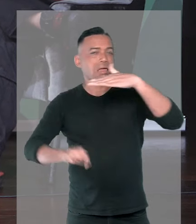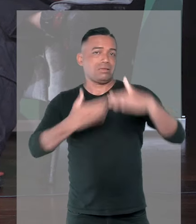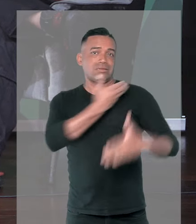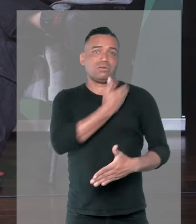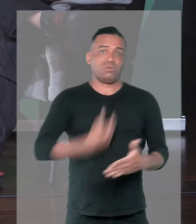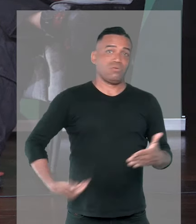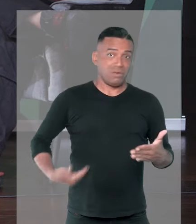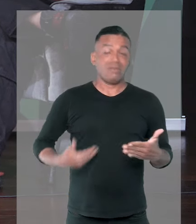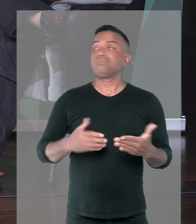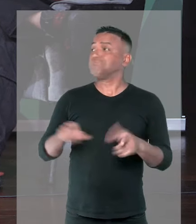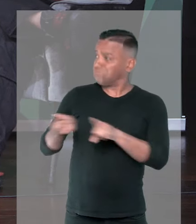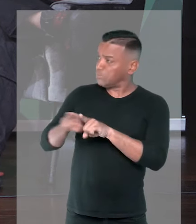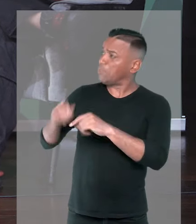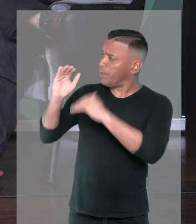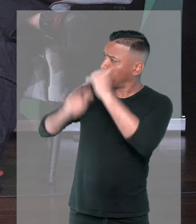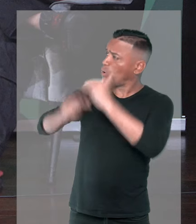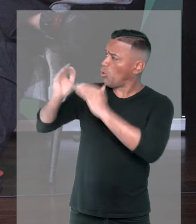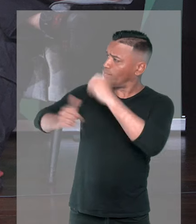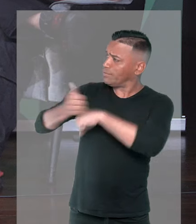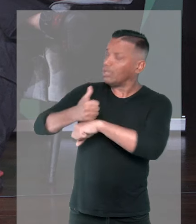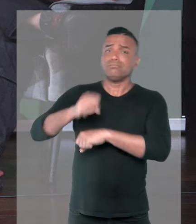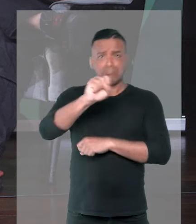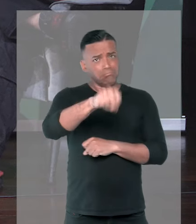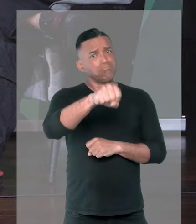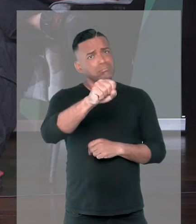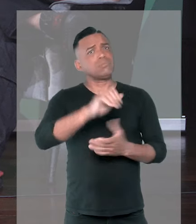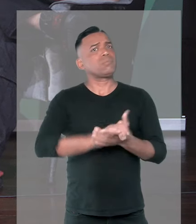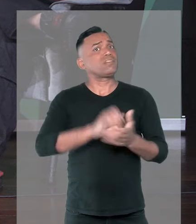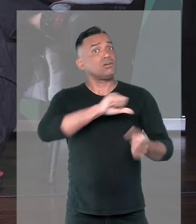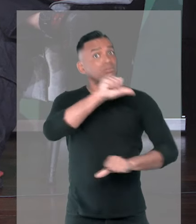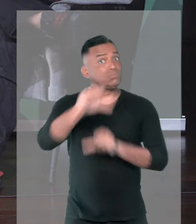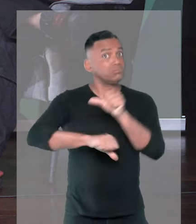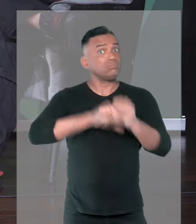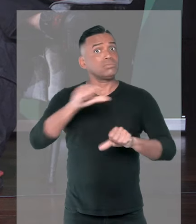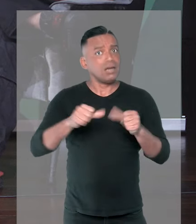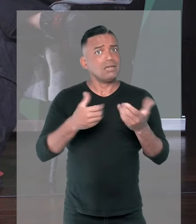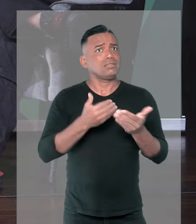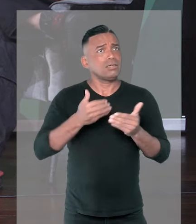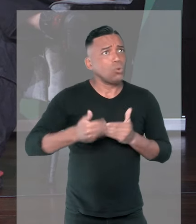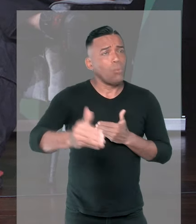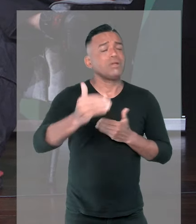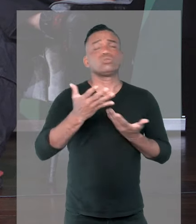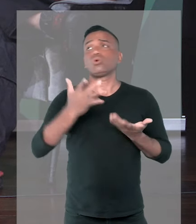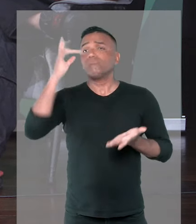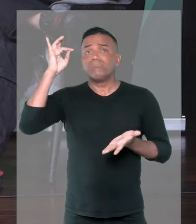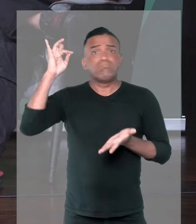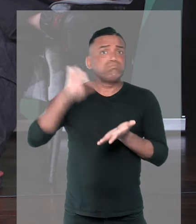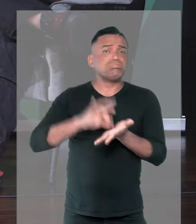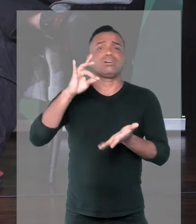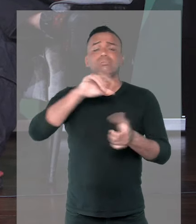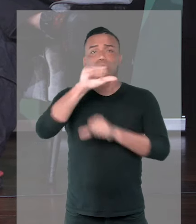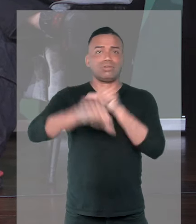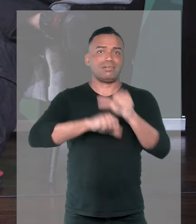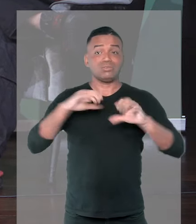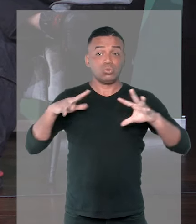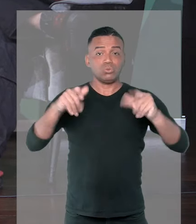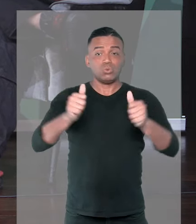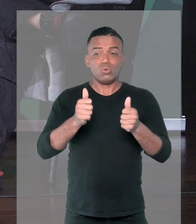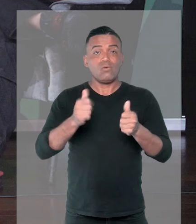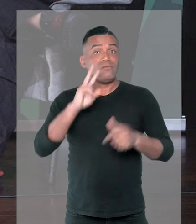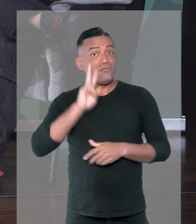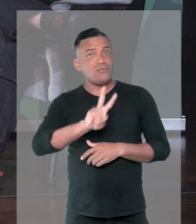próprio profissões né exatamente e a gente fez uma transformação começou ali uma transformação radical que todo mundo começou a